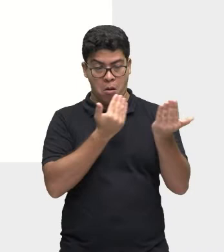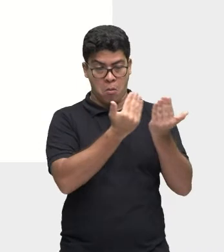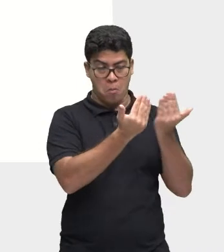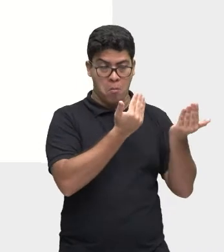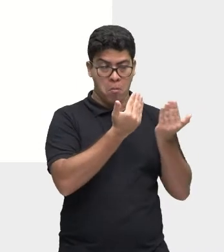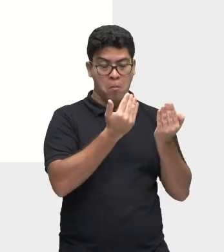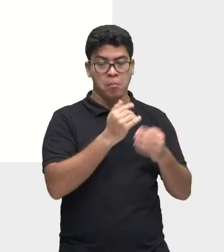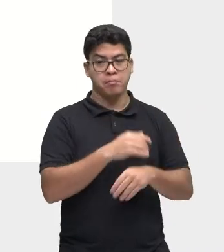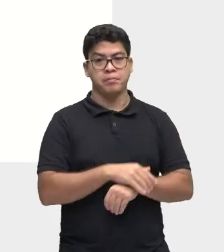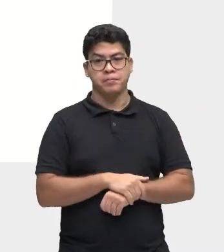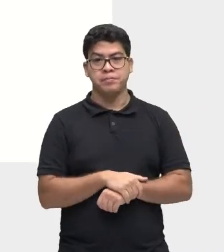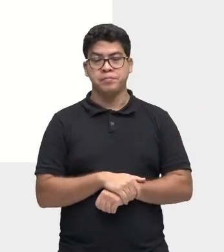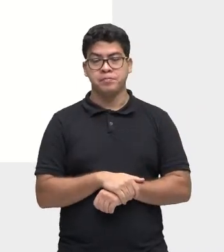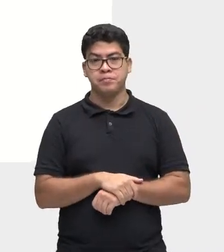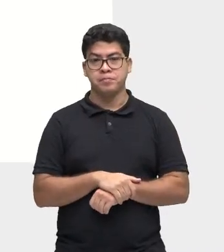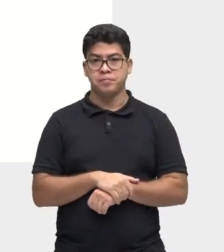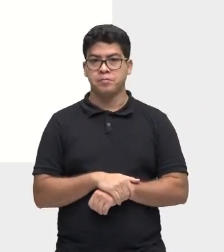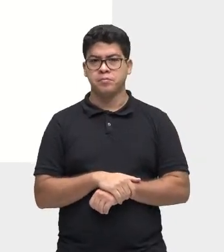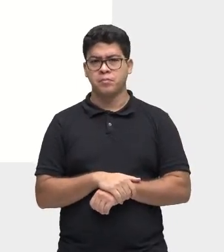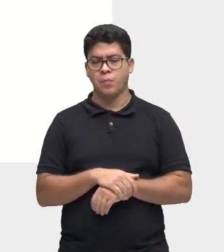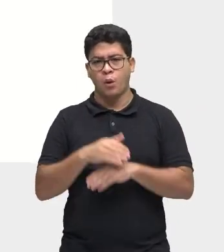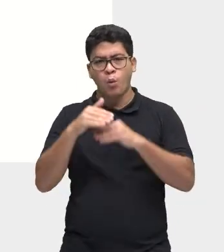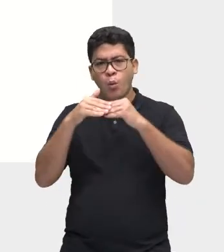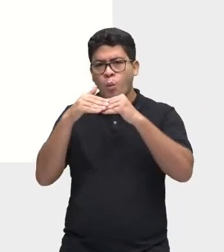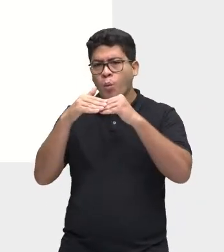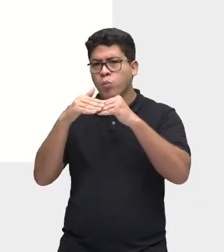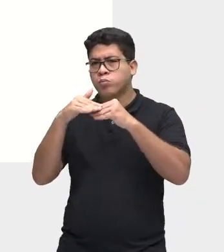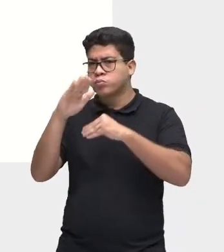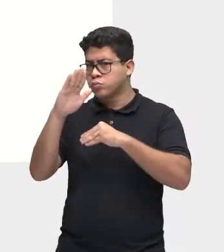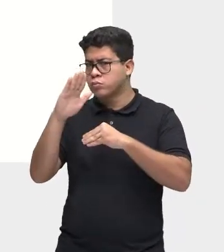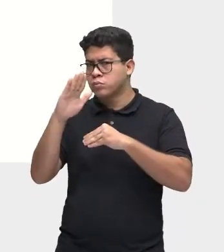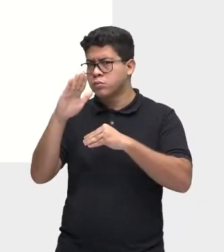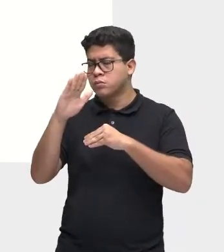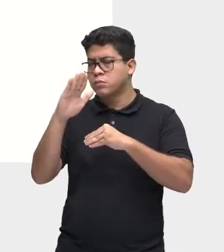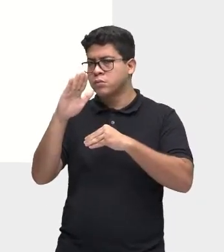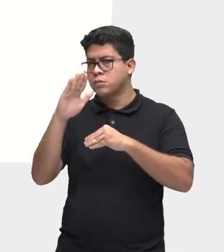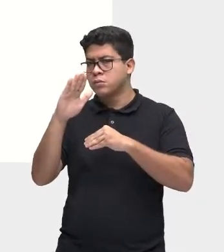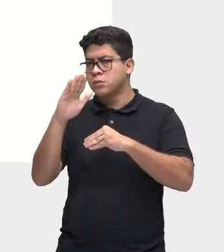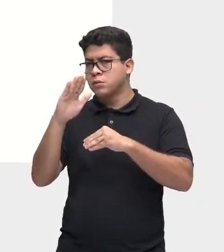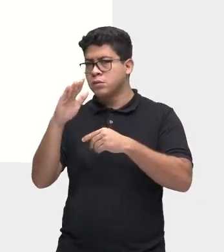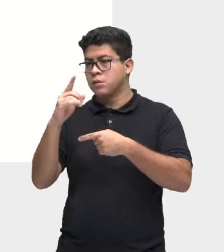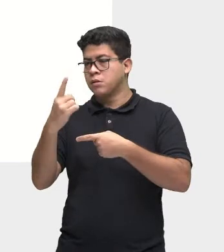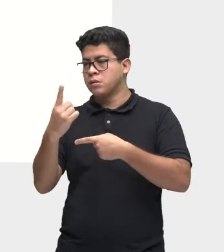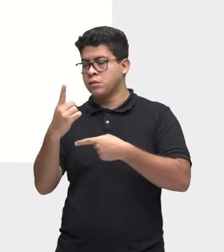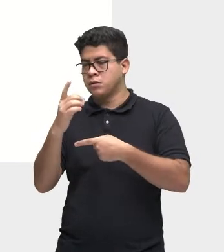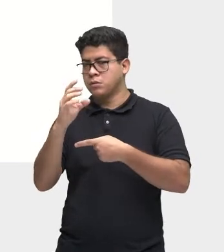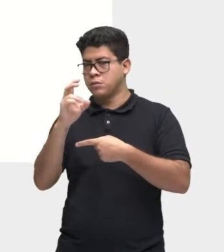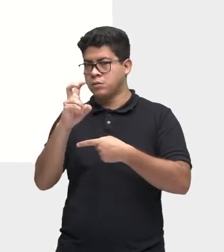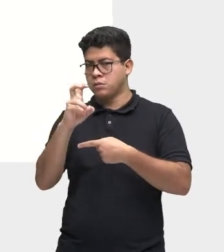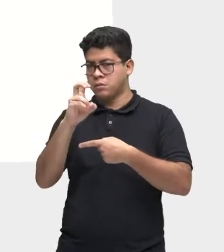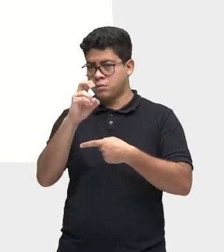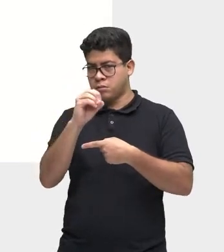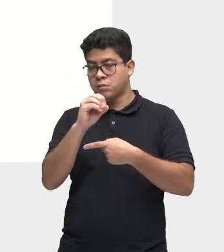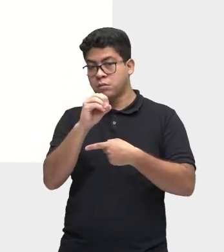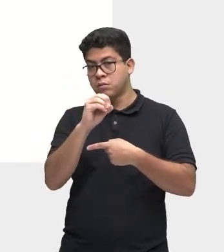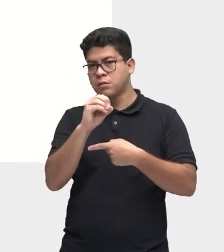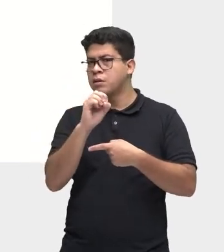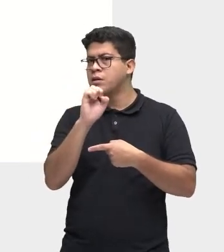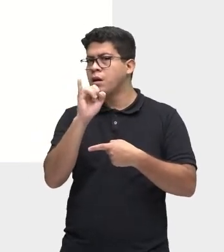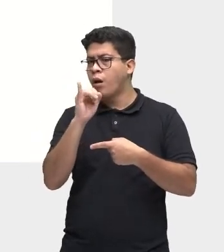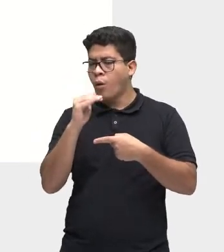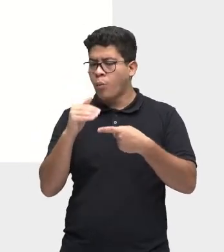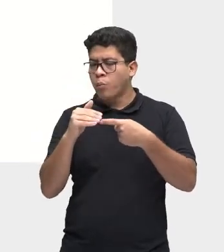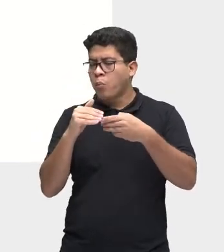a quantidade de clientes está aumentando, correto? Está indo de 150 para 200. Se a quantidade de clientes